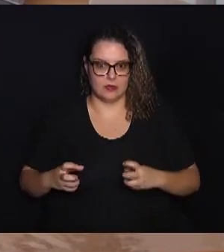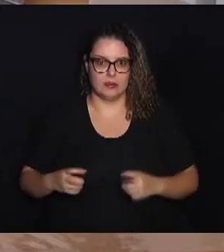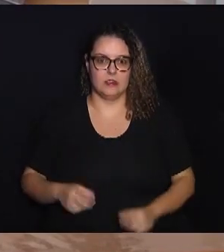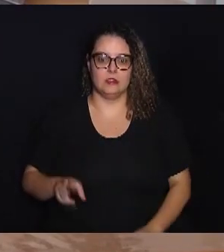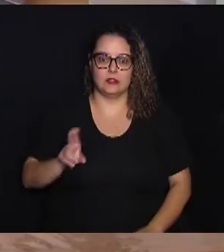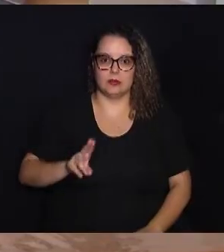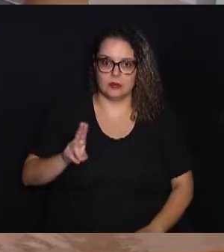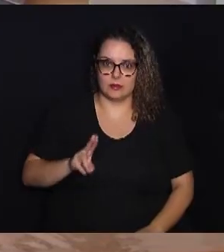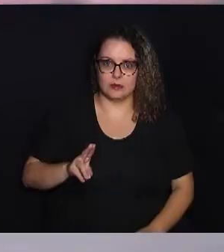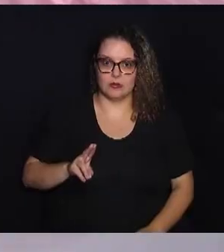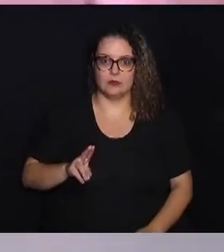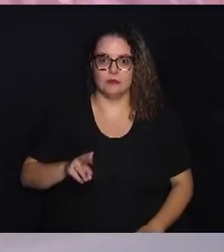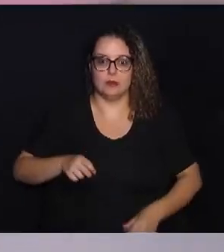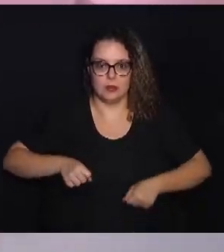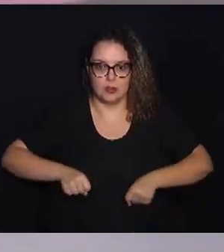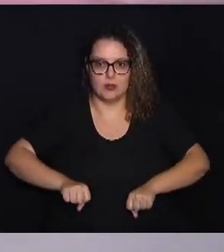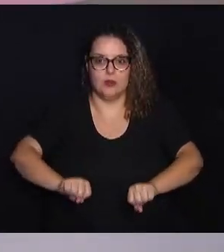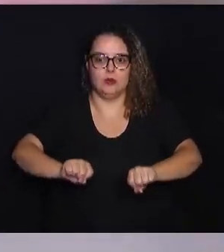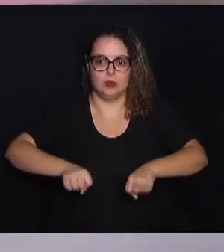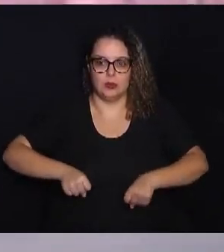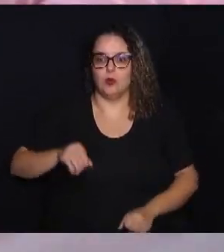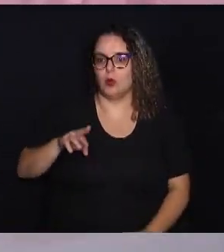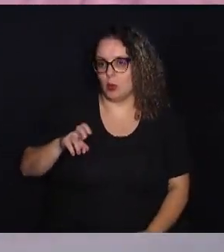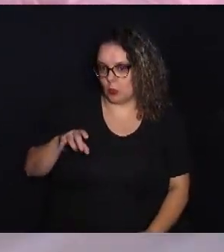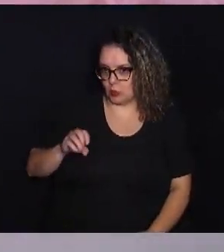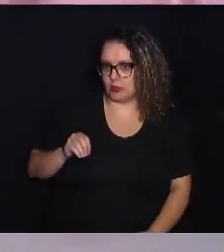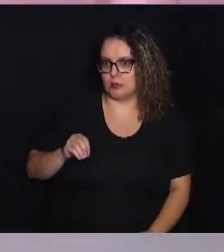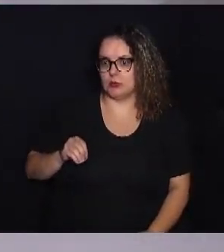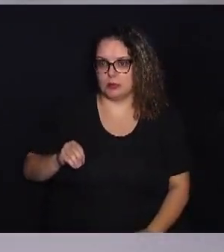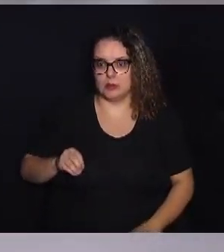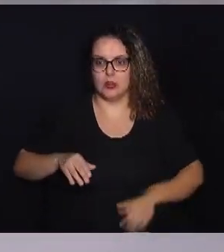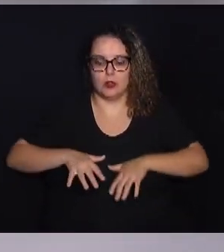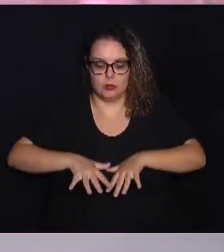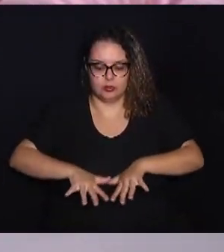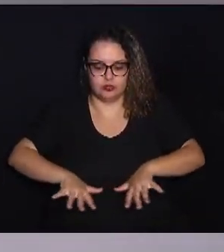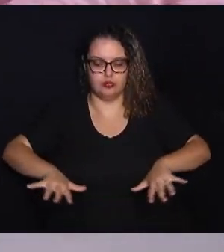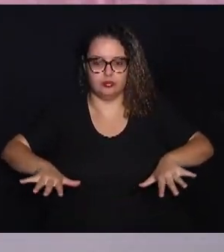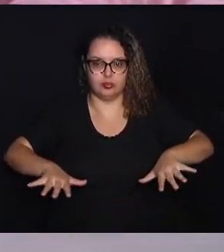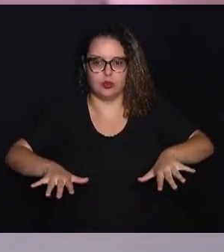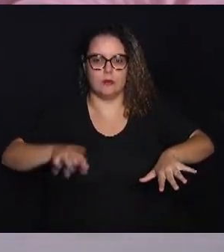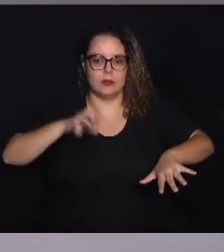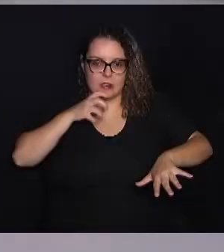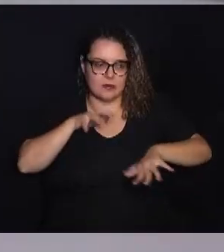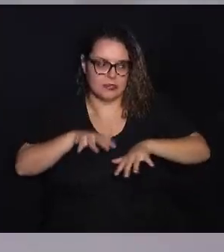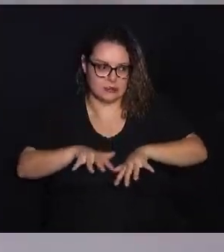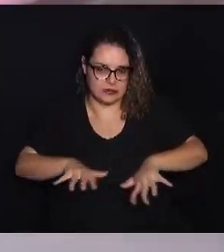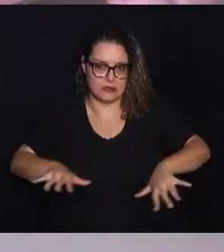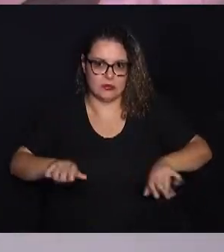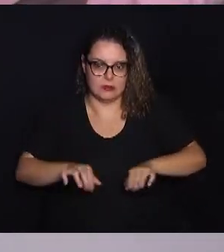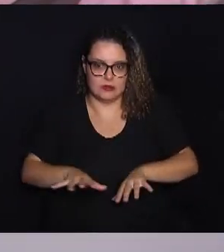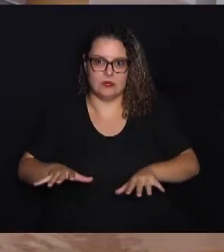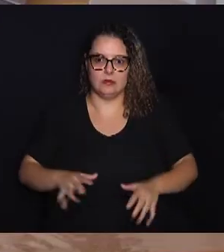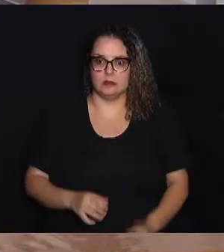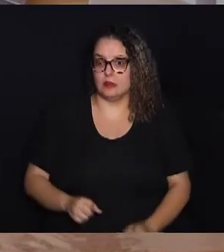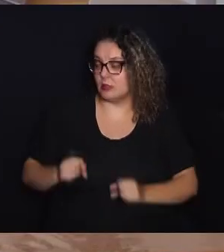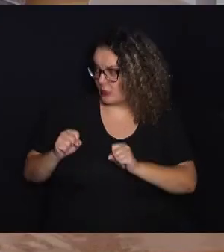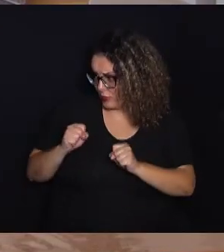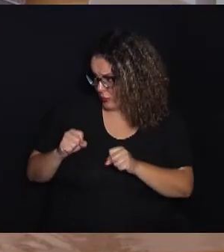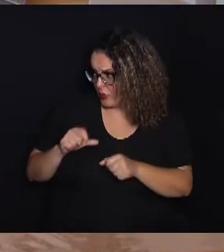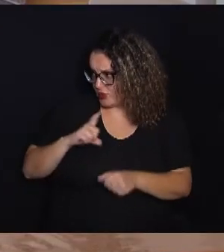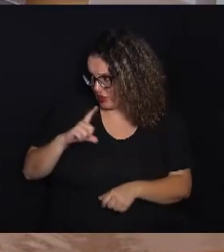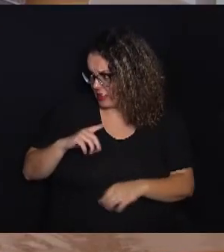ajuda de um rolo para começar a abrir essa massa. E esse rolo aqui é o que a pessoa pode ter em casa.